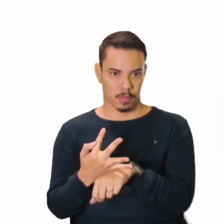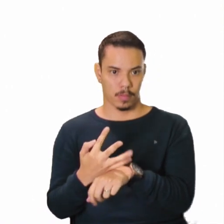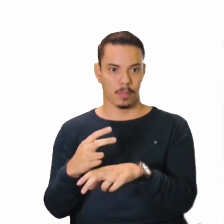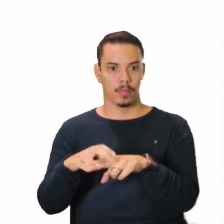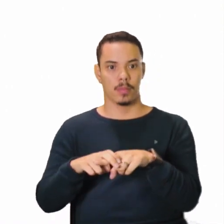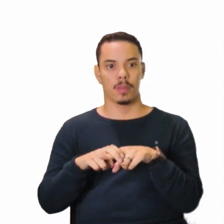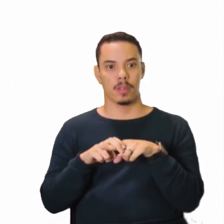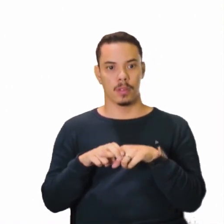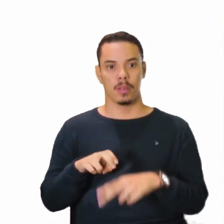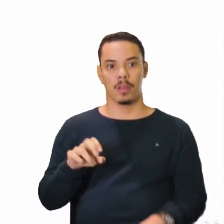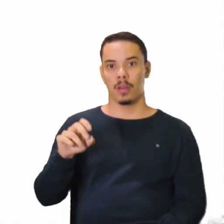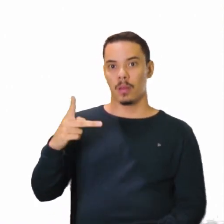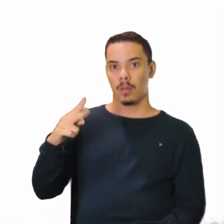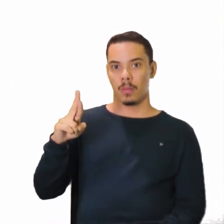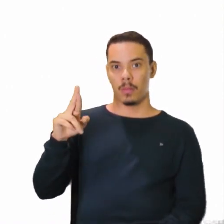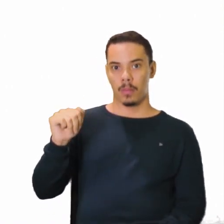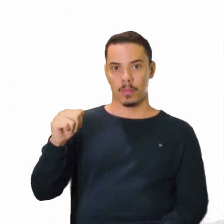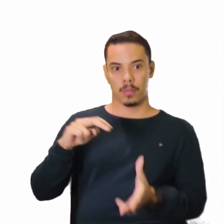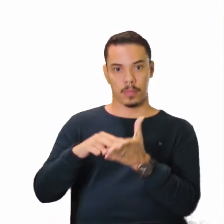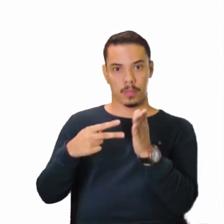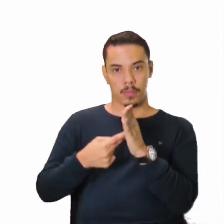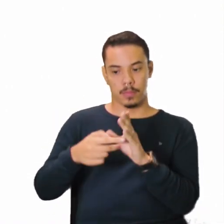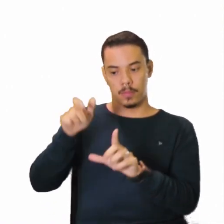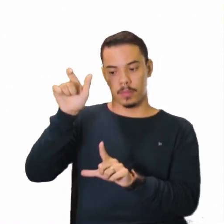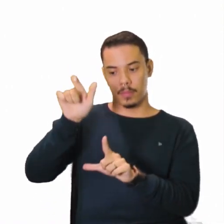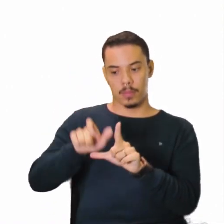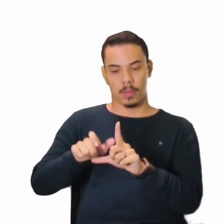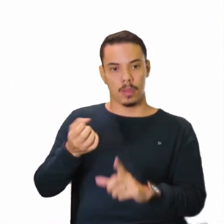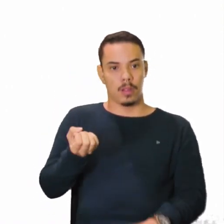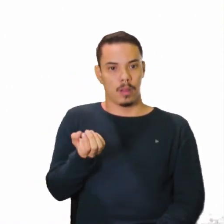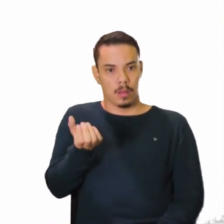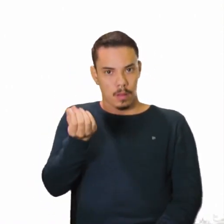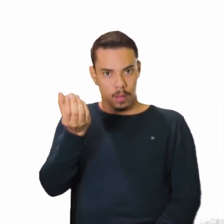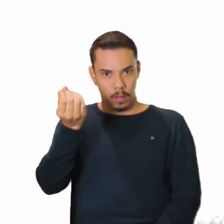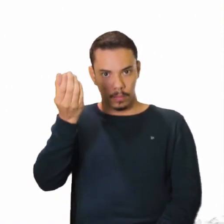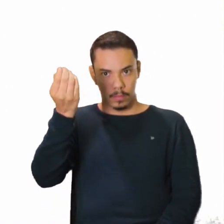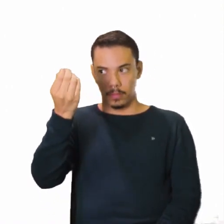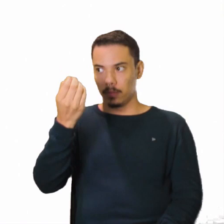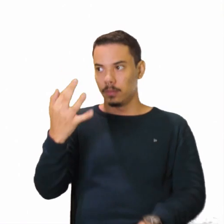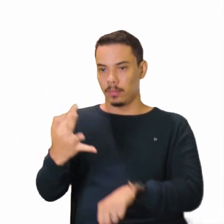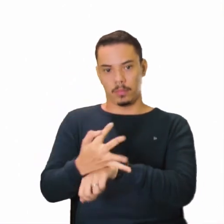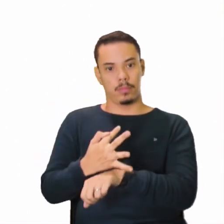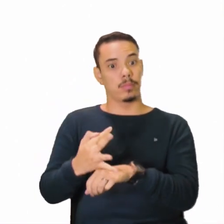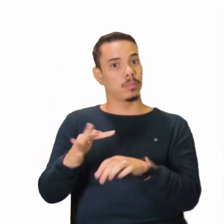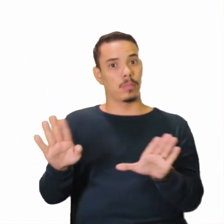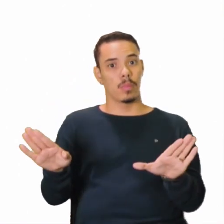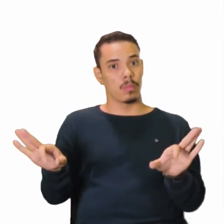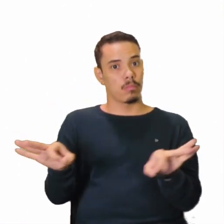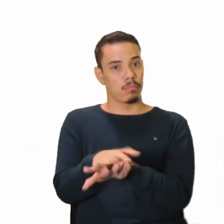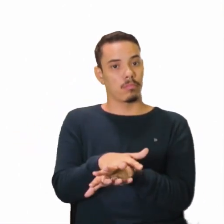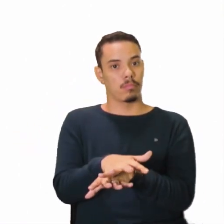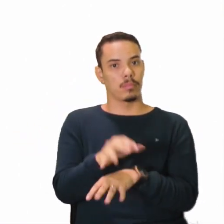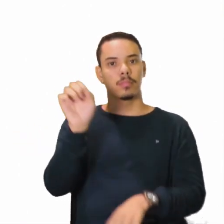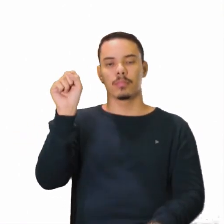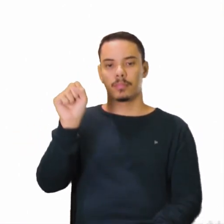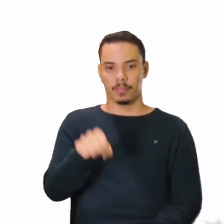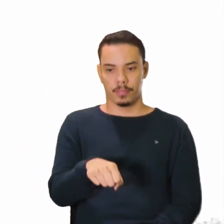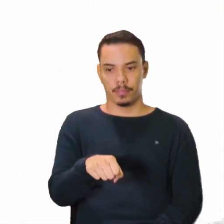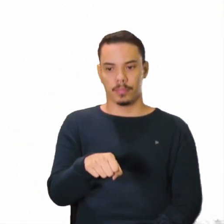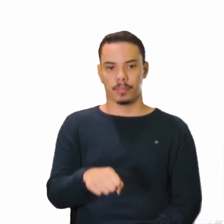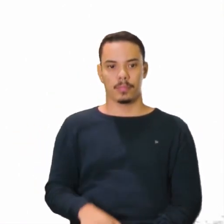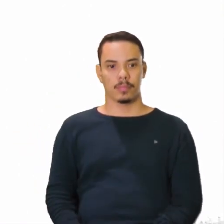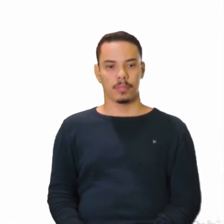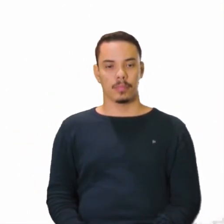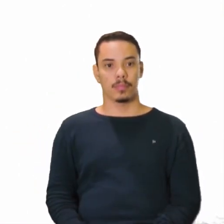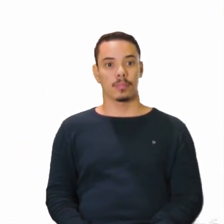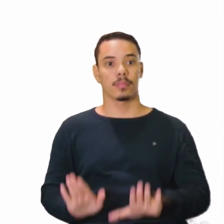sujeito Pura viajou nas férias. Concluiu a ação? Sim. Sim, certo? Agora,